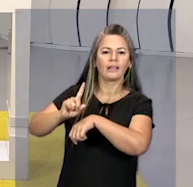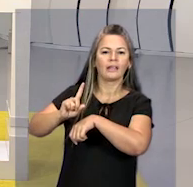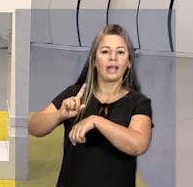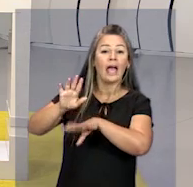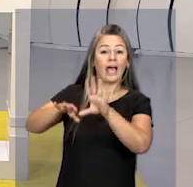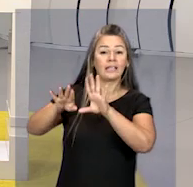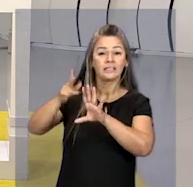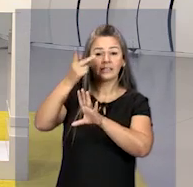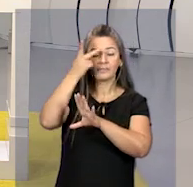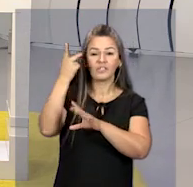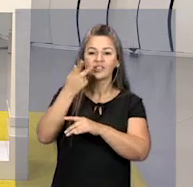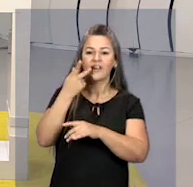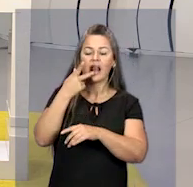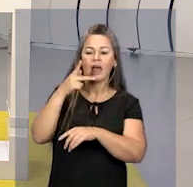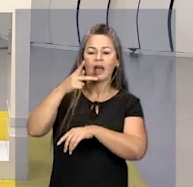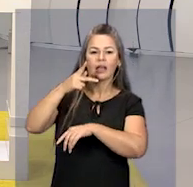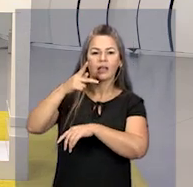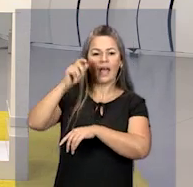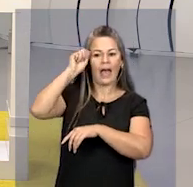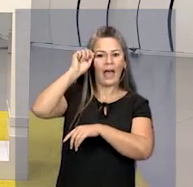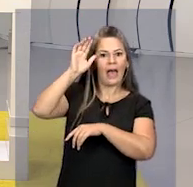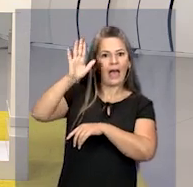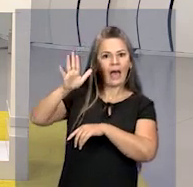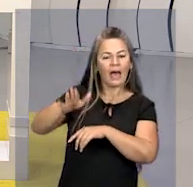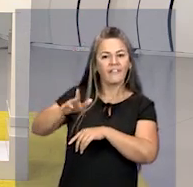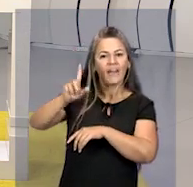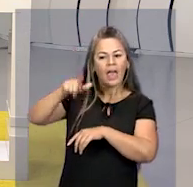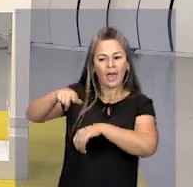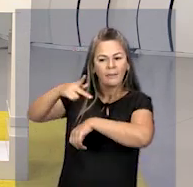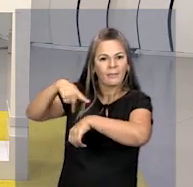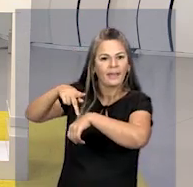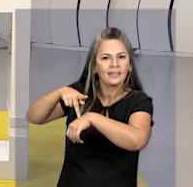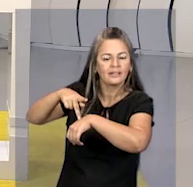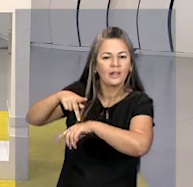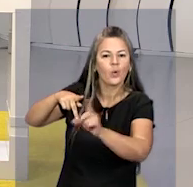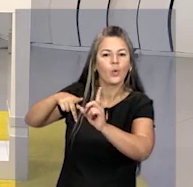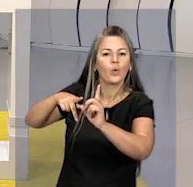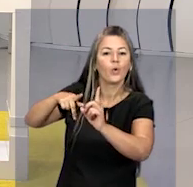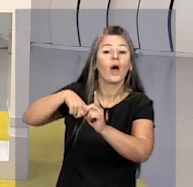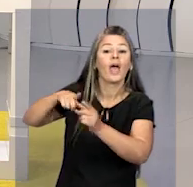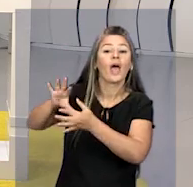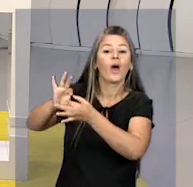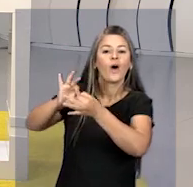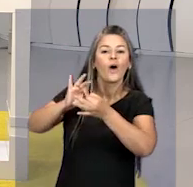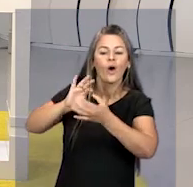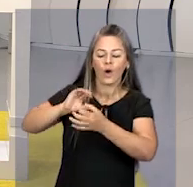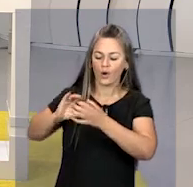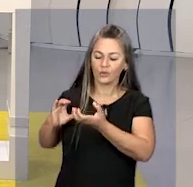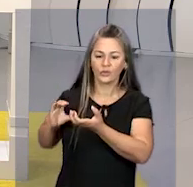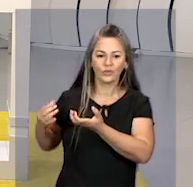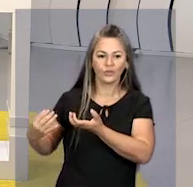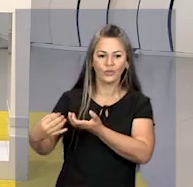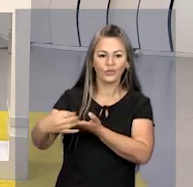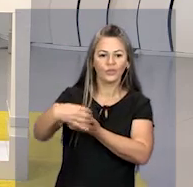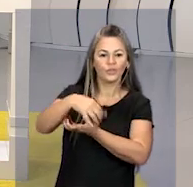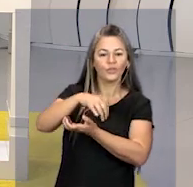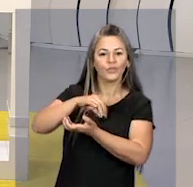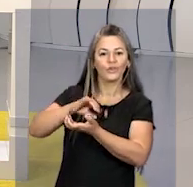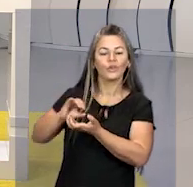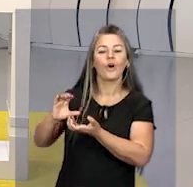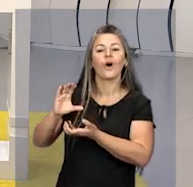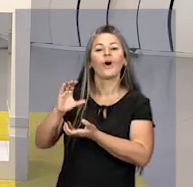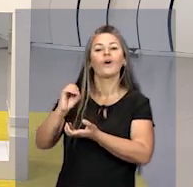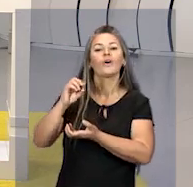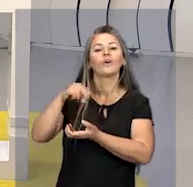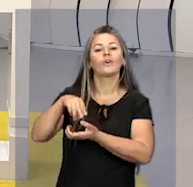um país. Mas não, a África é um continente, são vários países. Então, sendo vários países, existem várias culturas,